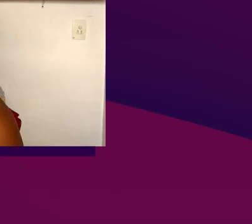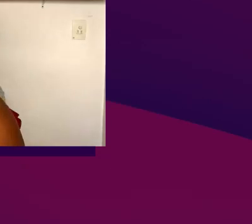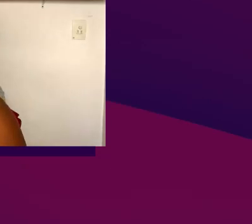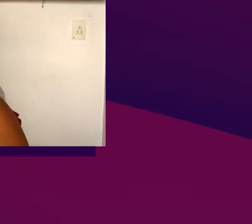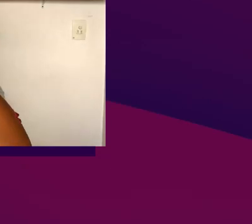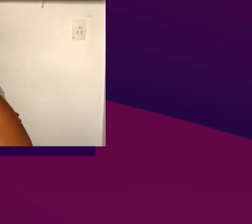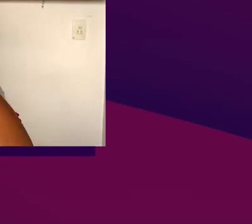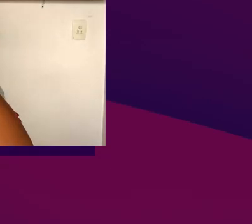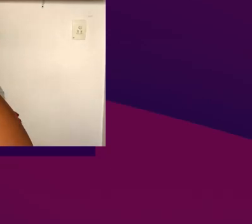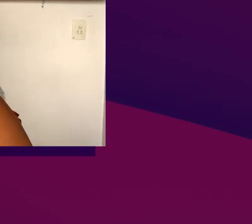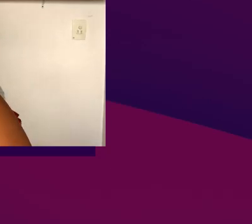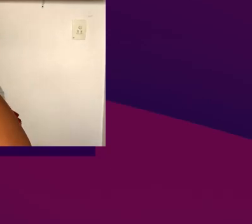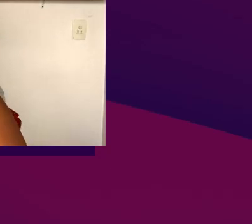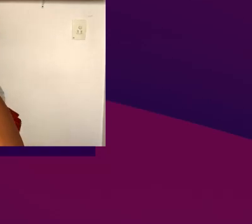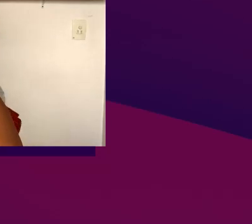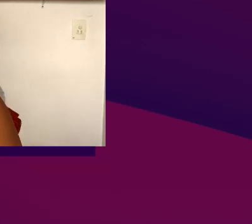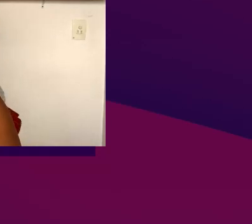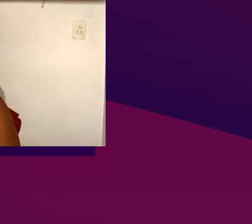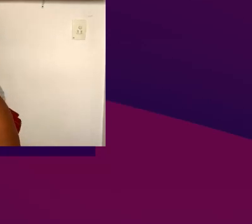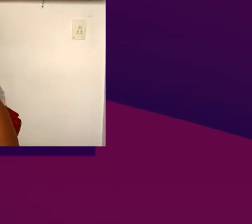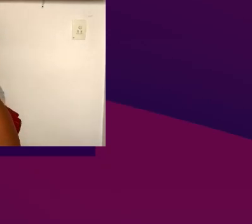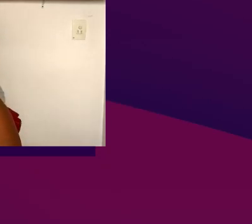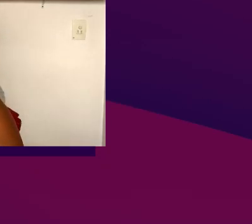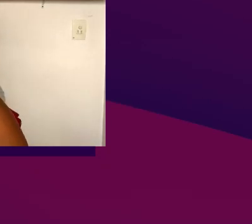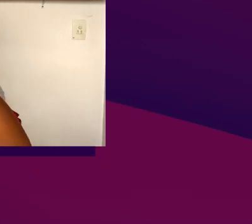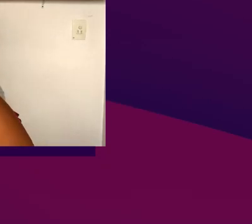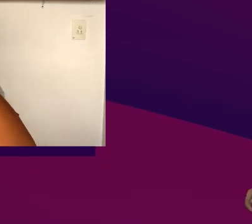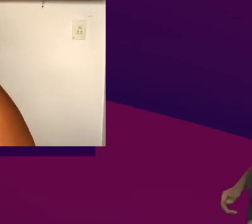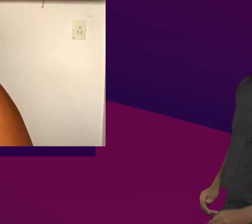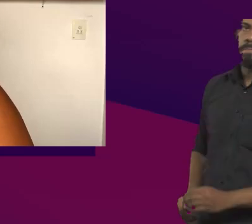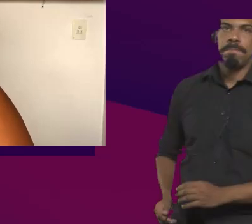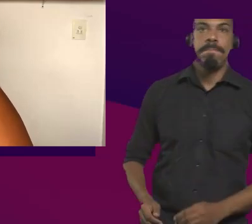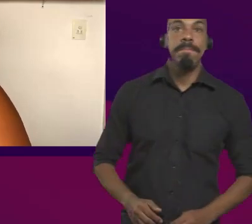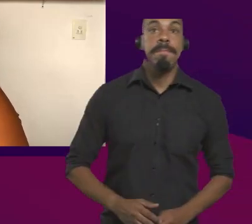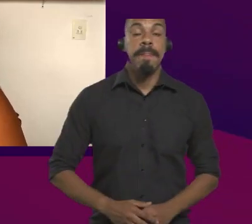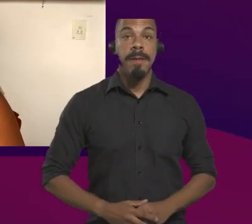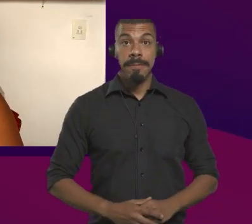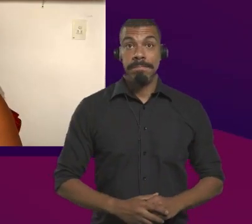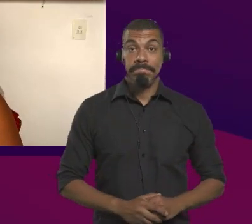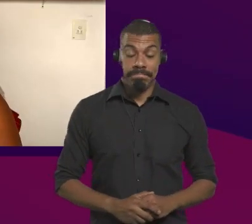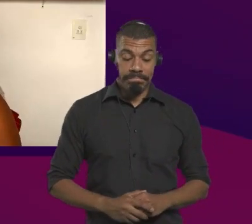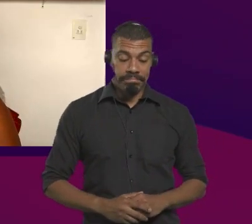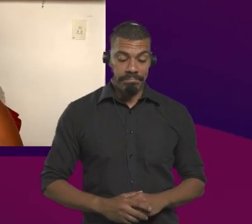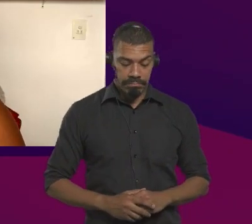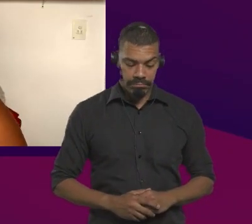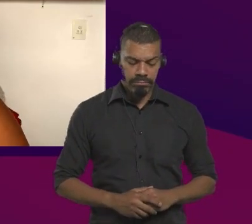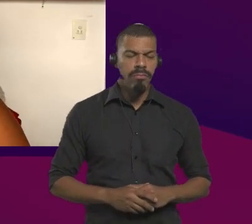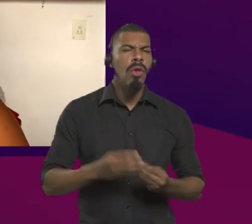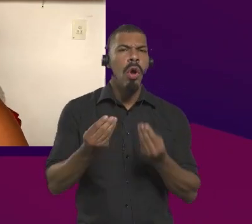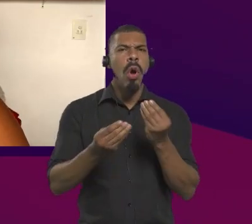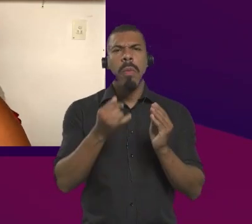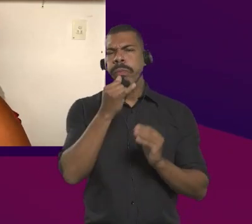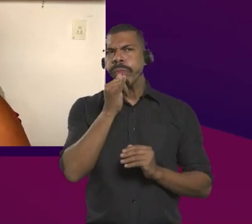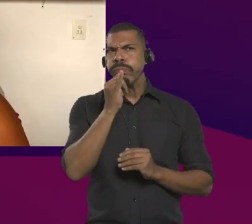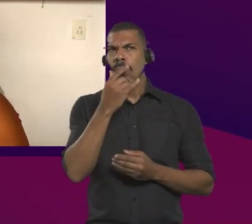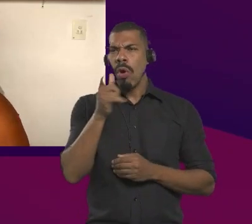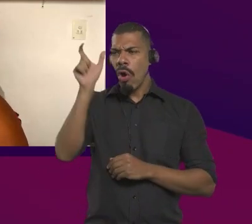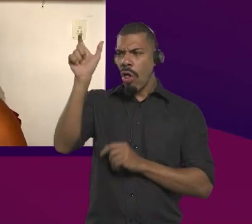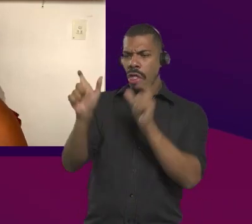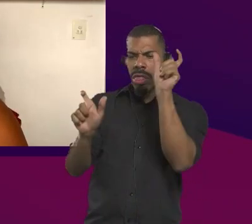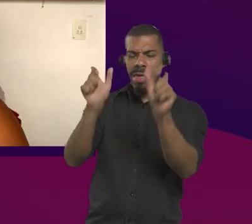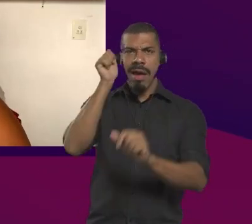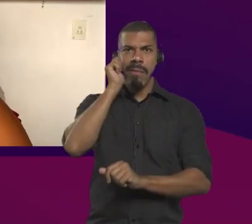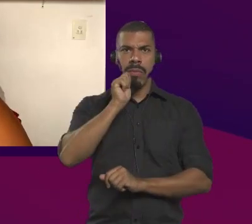satisfeita. Mas a gente precisa das mulheres dentro do padrão como aliadas, né? Então, como vocês acham que as mulheres